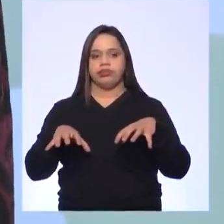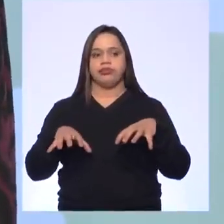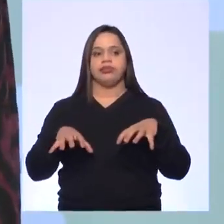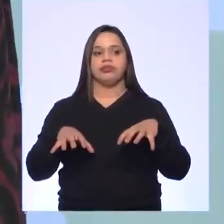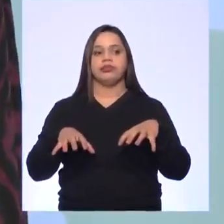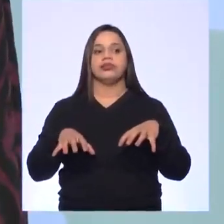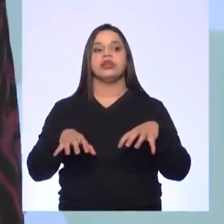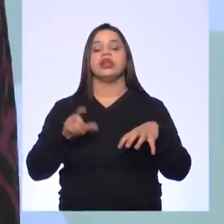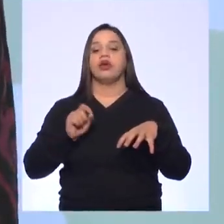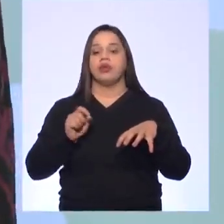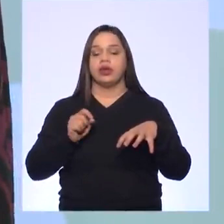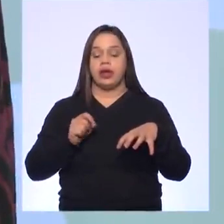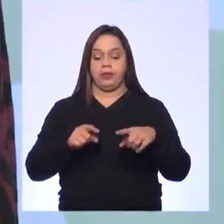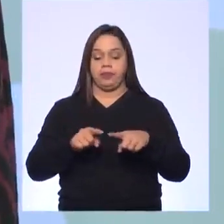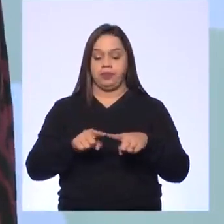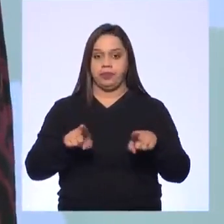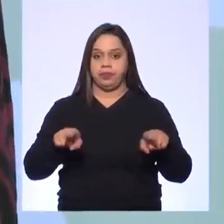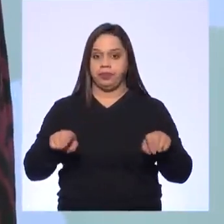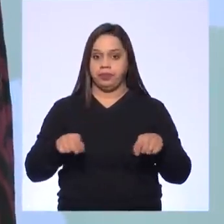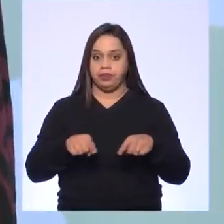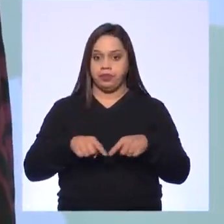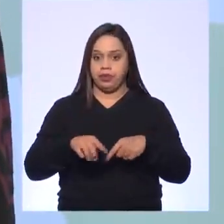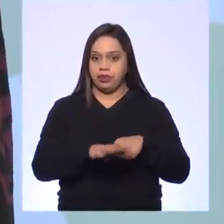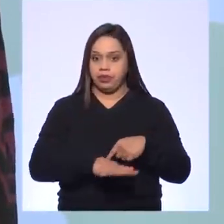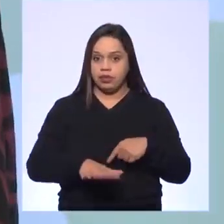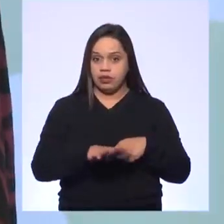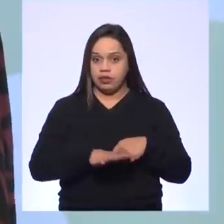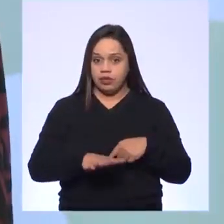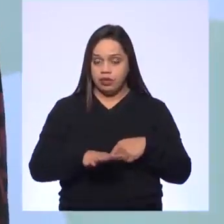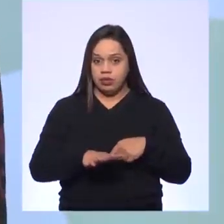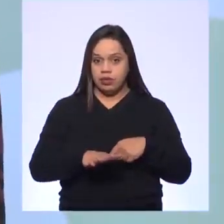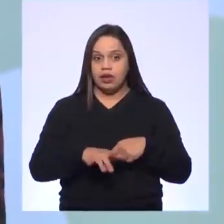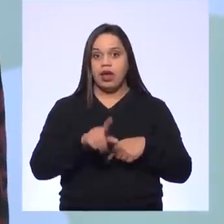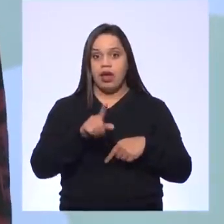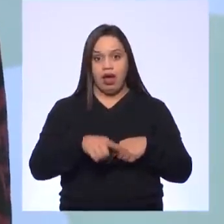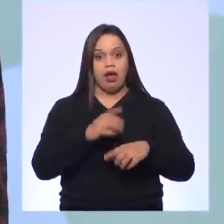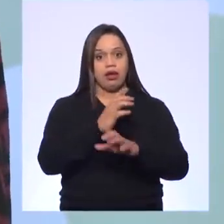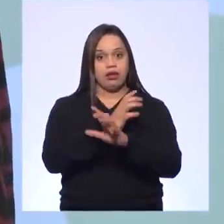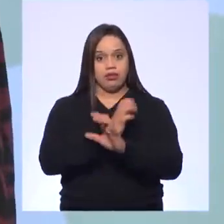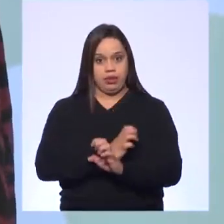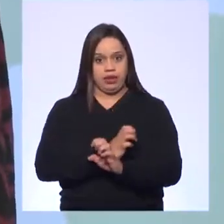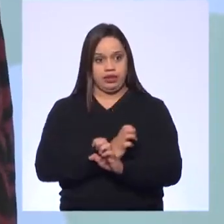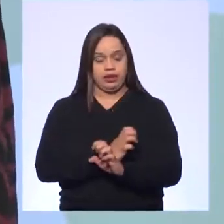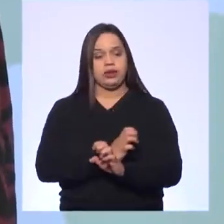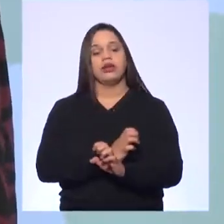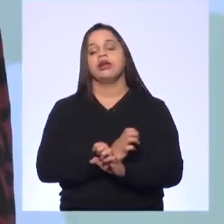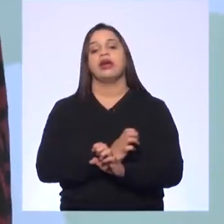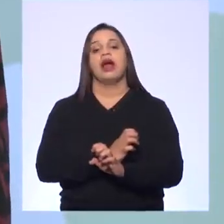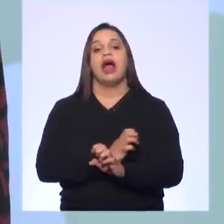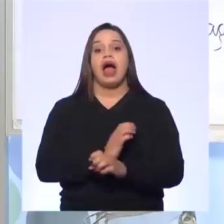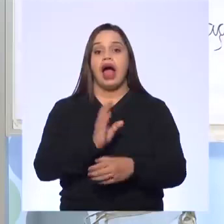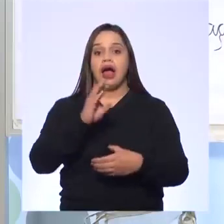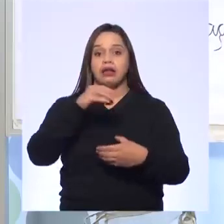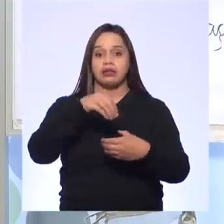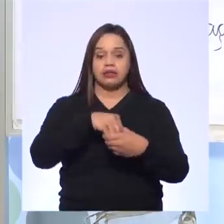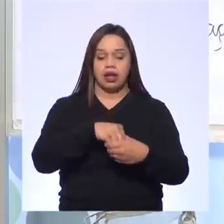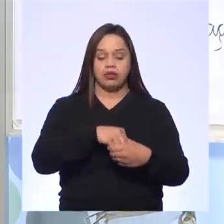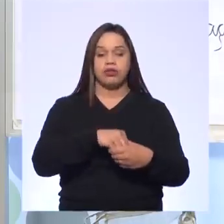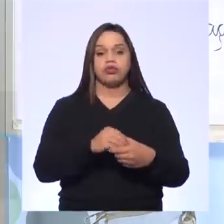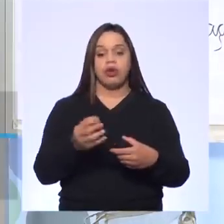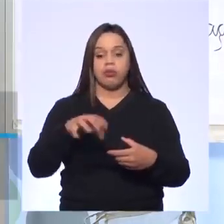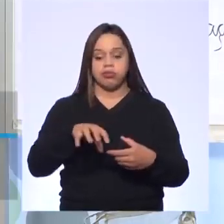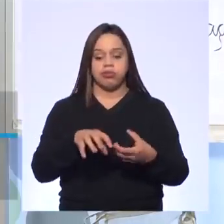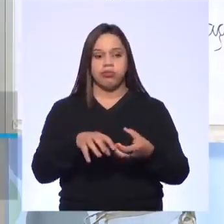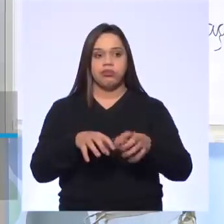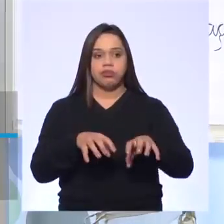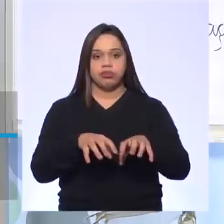território de Esparta, que tinha uma organização social muito voltada para a guerra, eles tinham uma organização política que